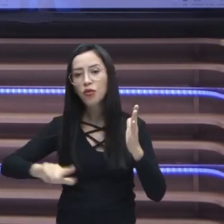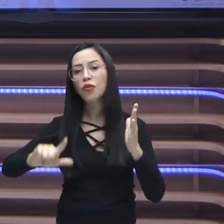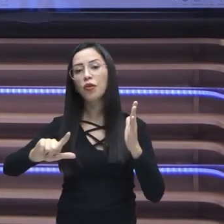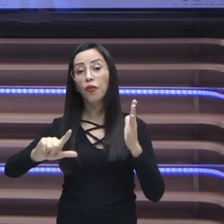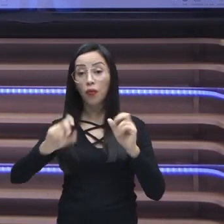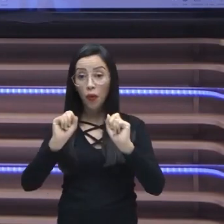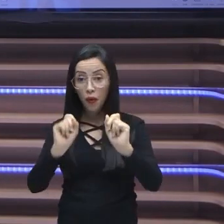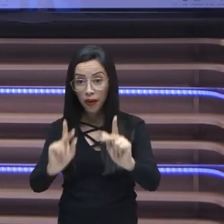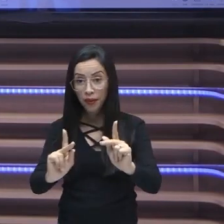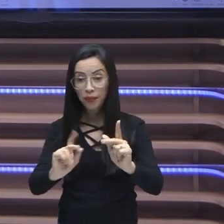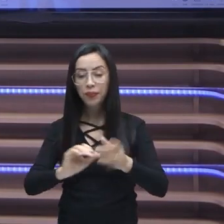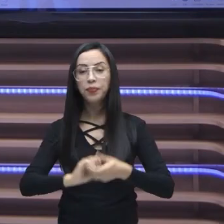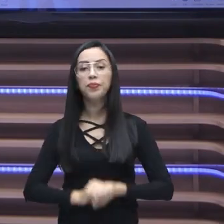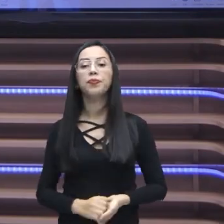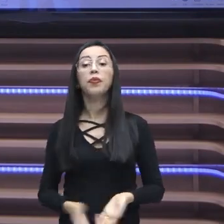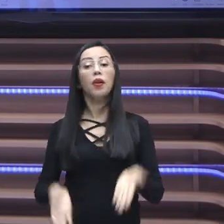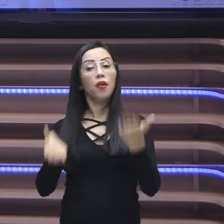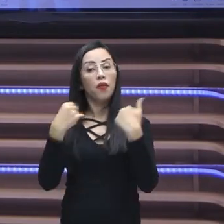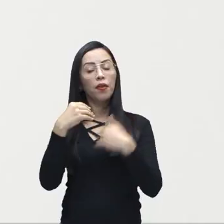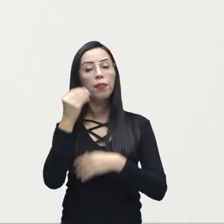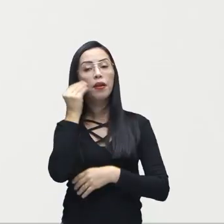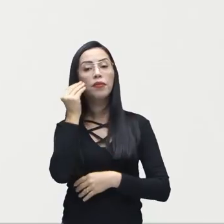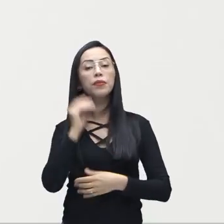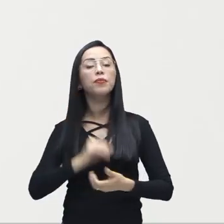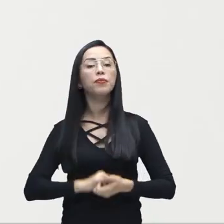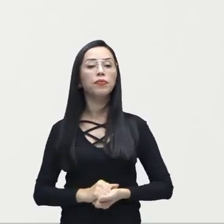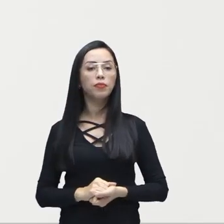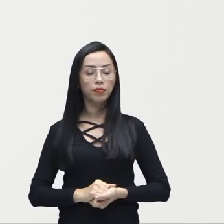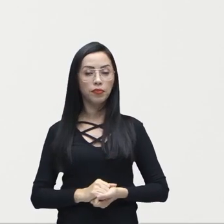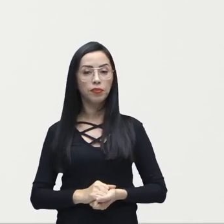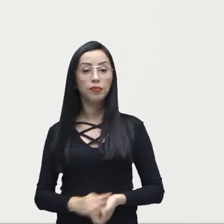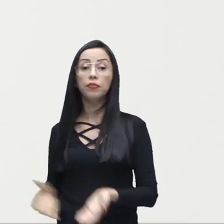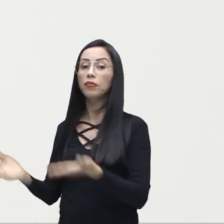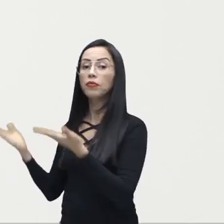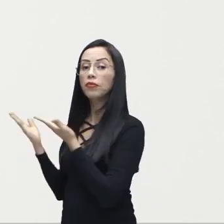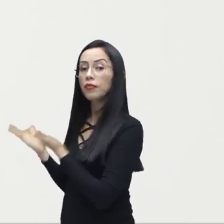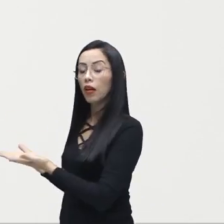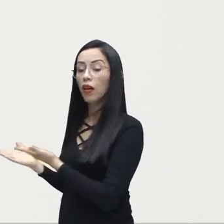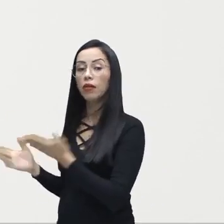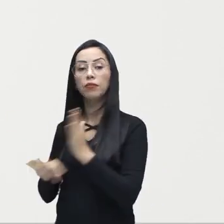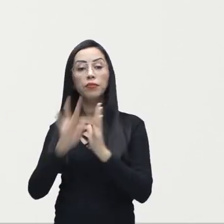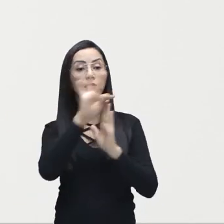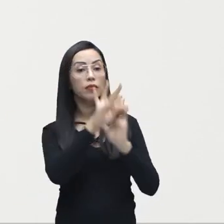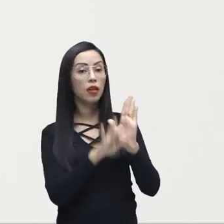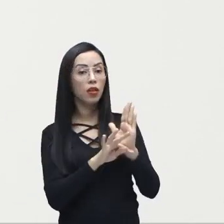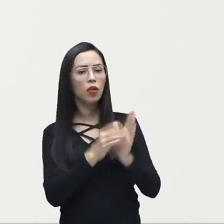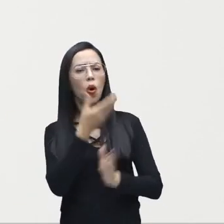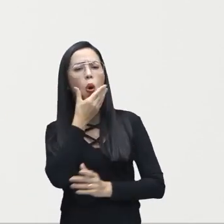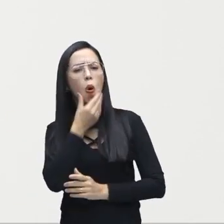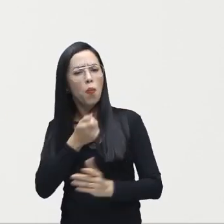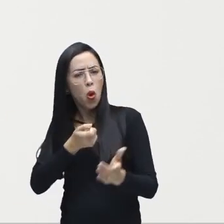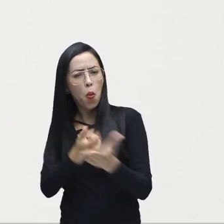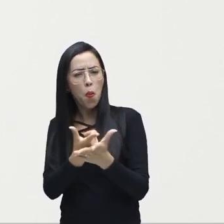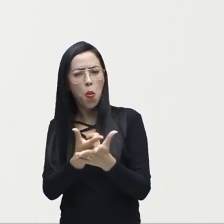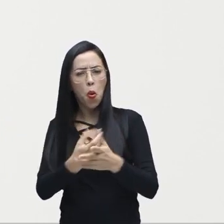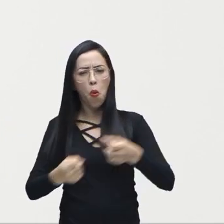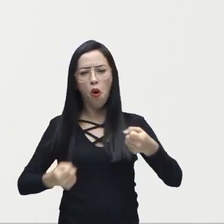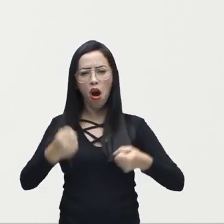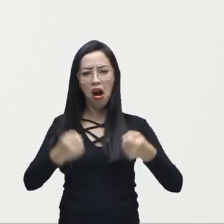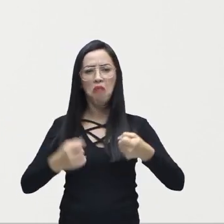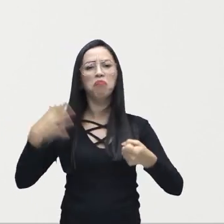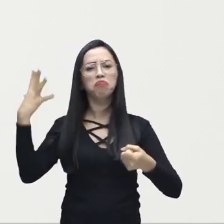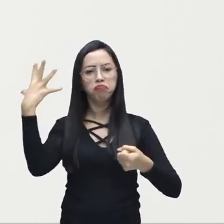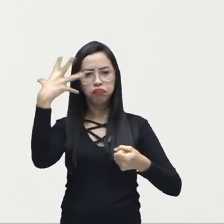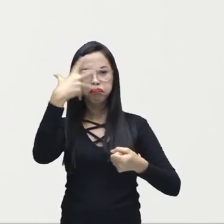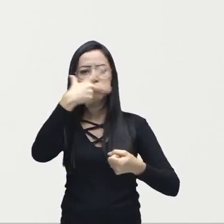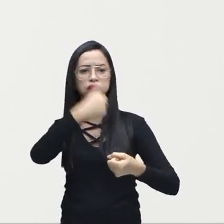Tudo bem? Vamos lá começar? Olha lá o texto. João Vitor comprou um carro muito bonito. O carro